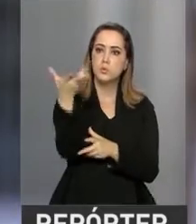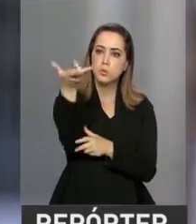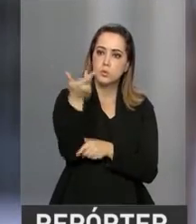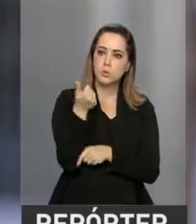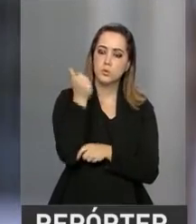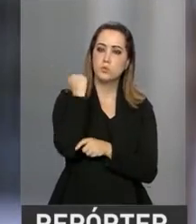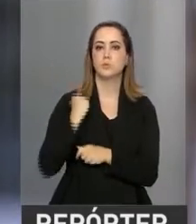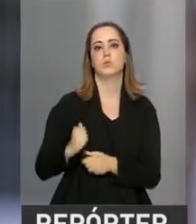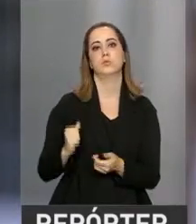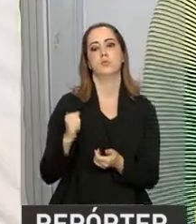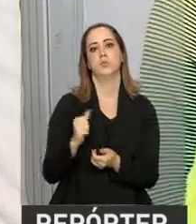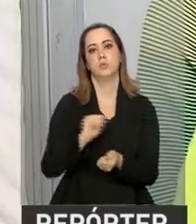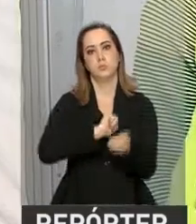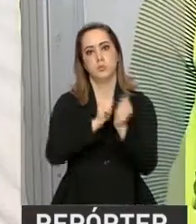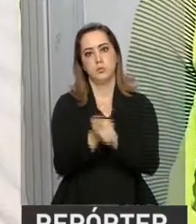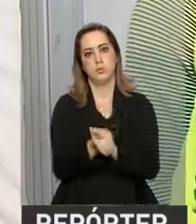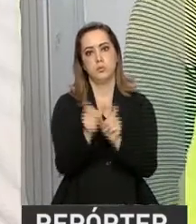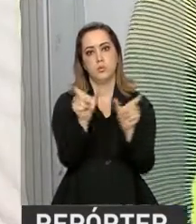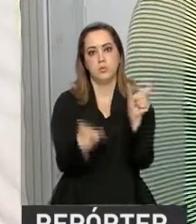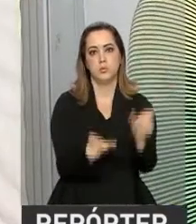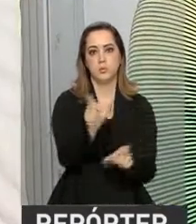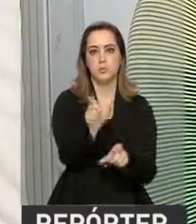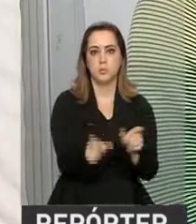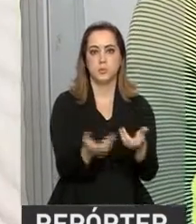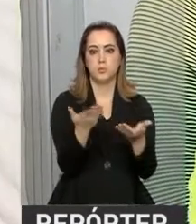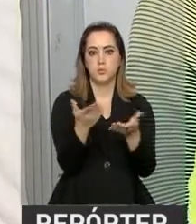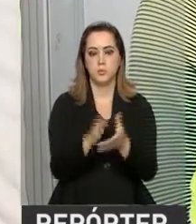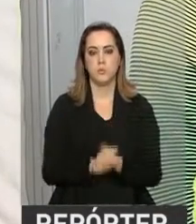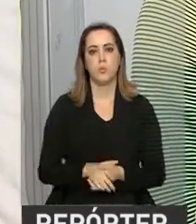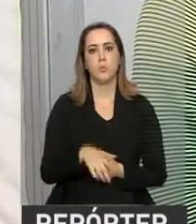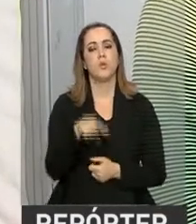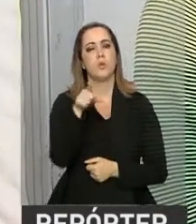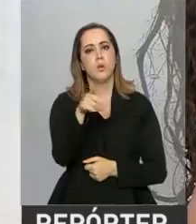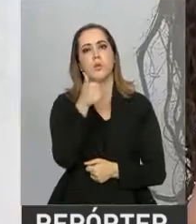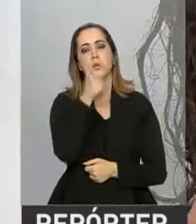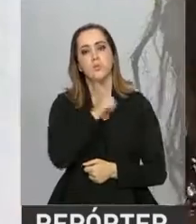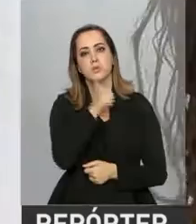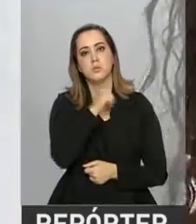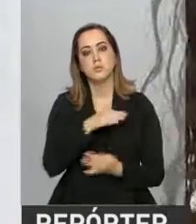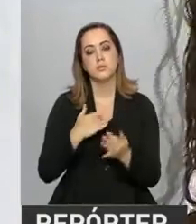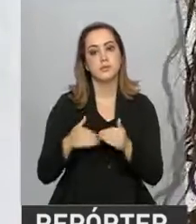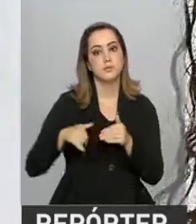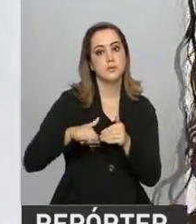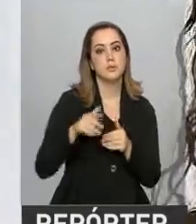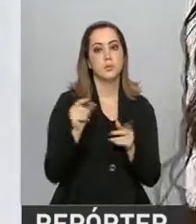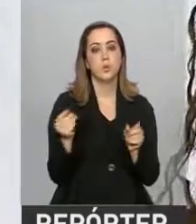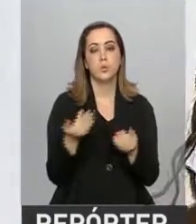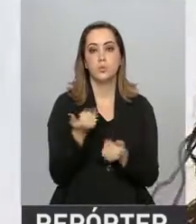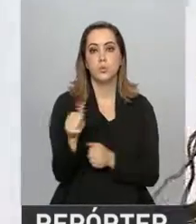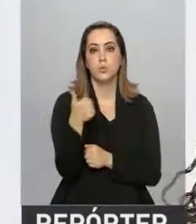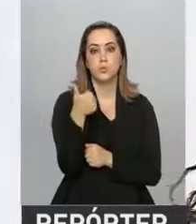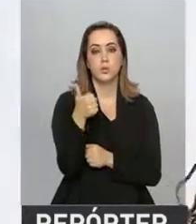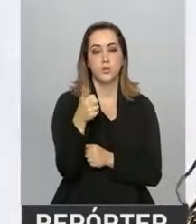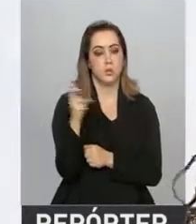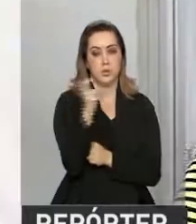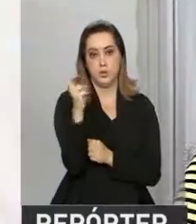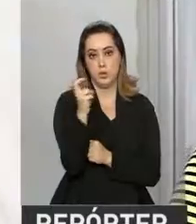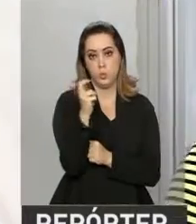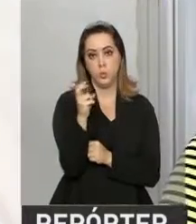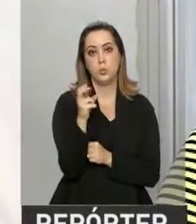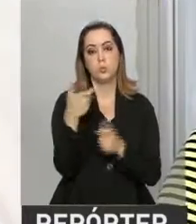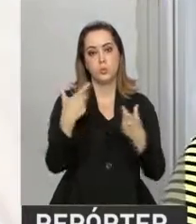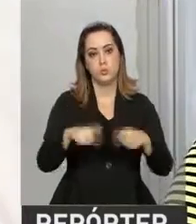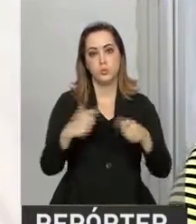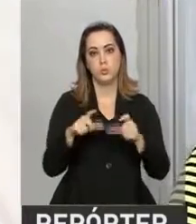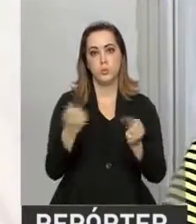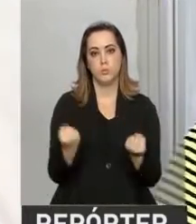incentivo do governo federal. É o caso da Rosane, que na estreia em Olimpíadas terminou em 5º lugar no levantamento de peso,